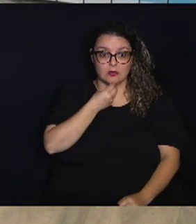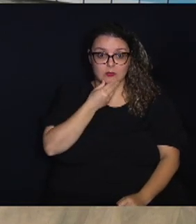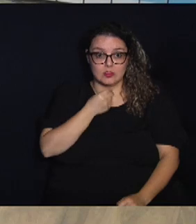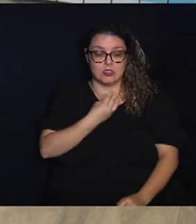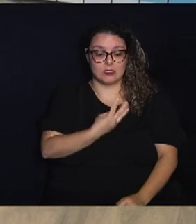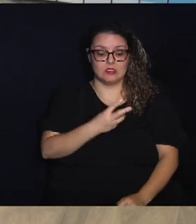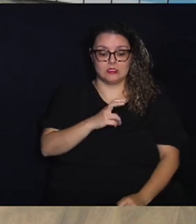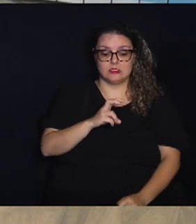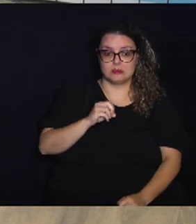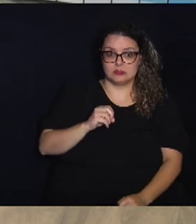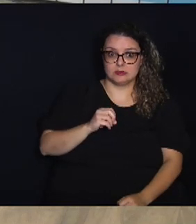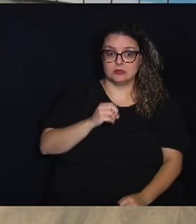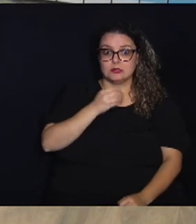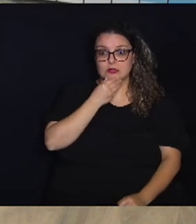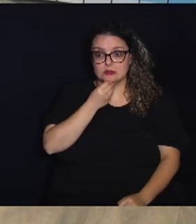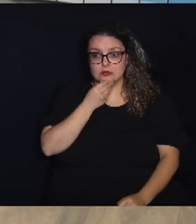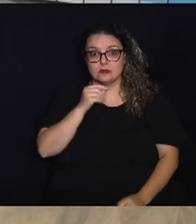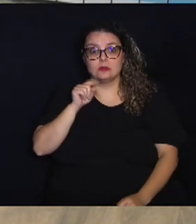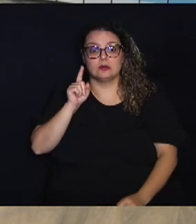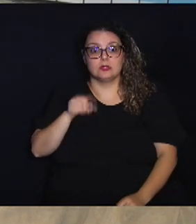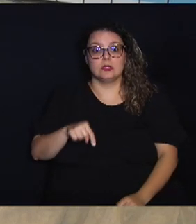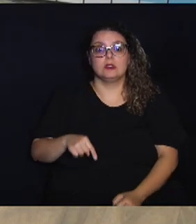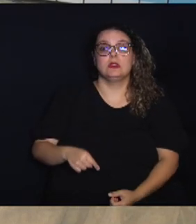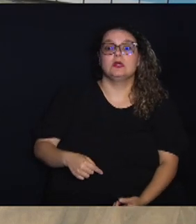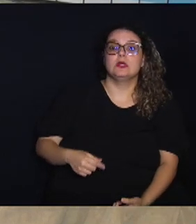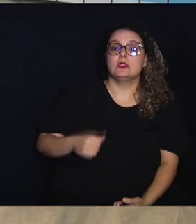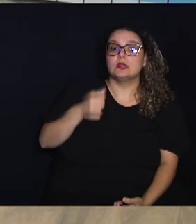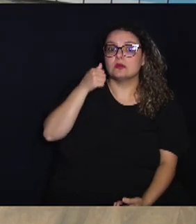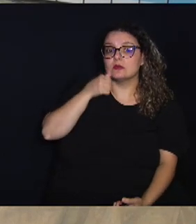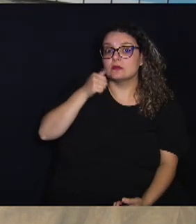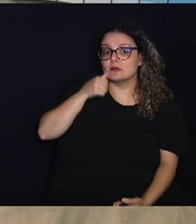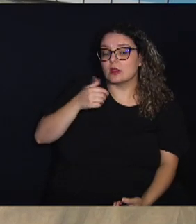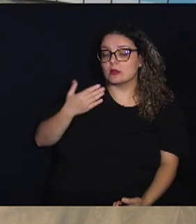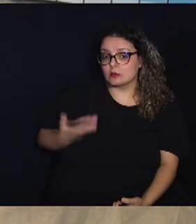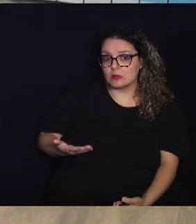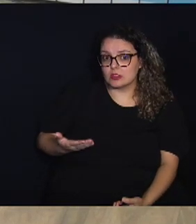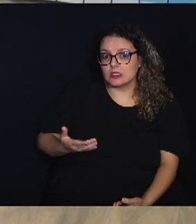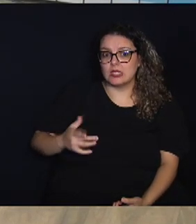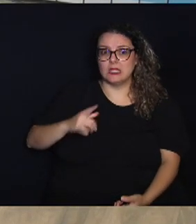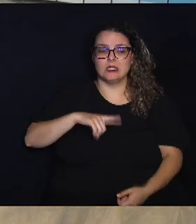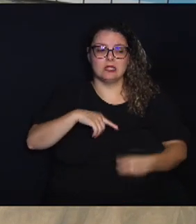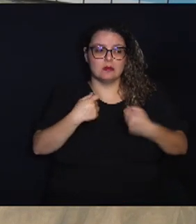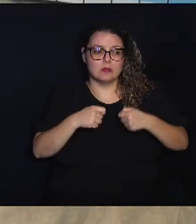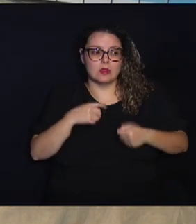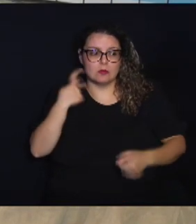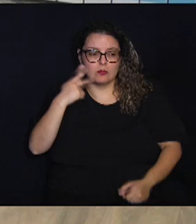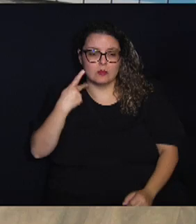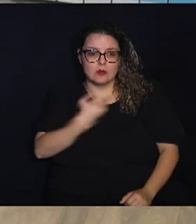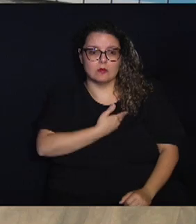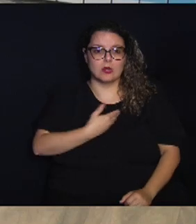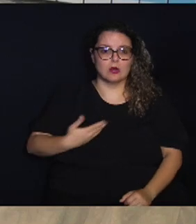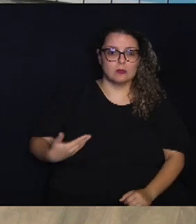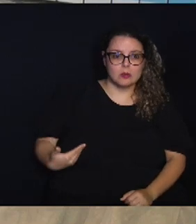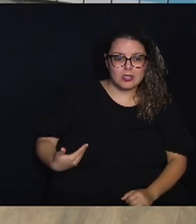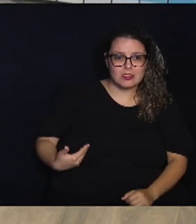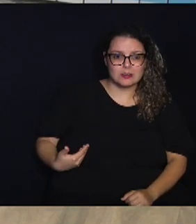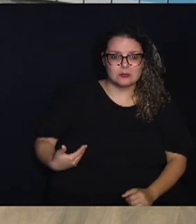350 mil do sexo feminino. Na sua visão, há necessidade de uma política pública